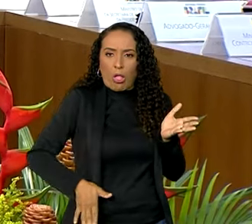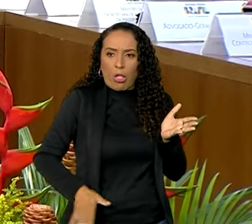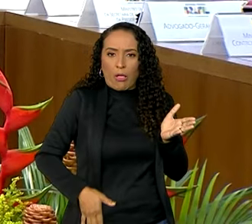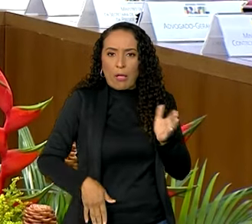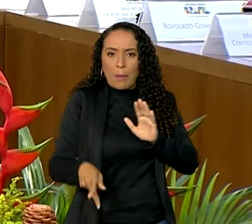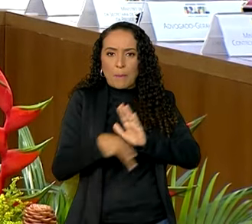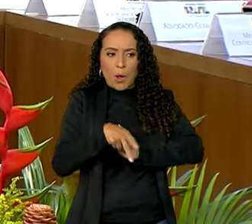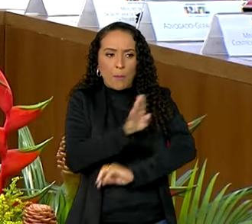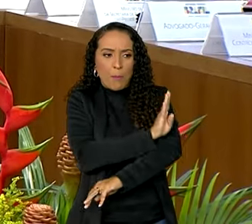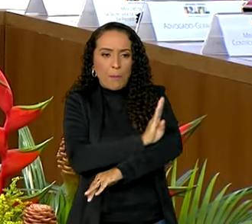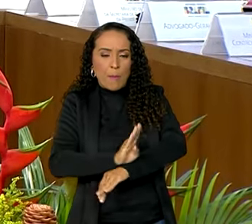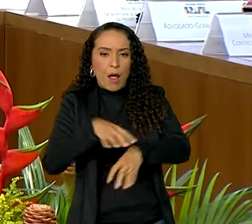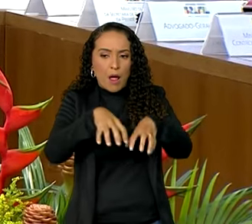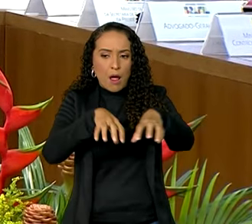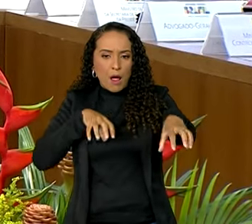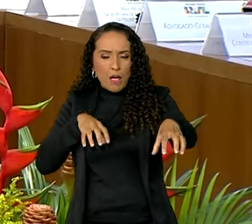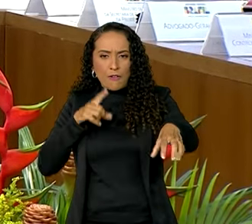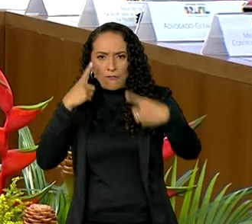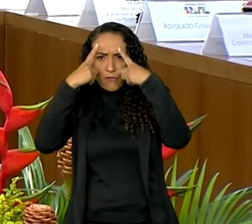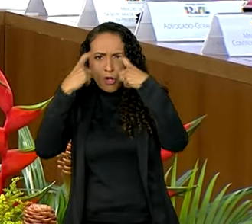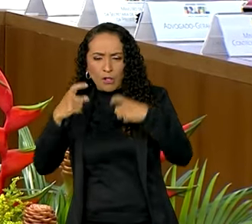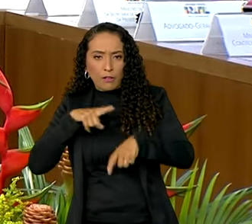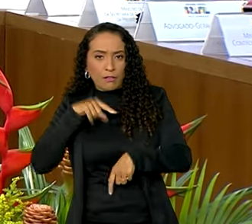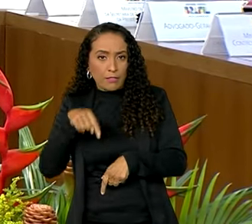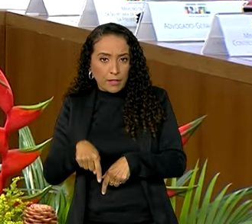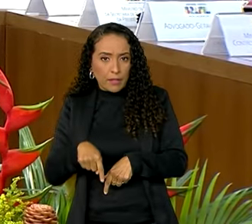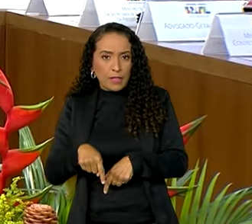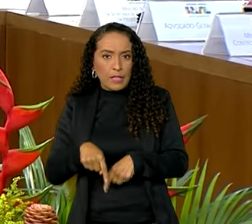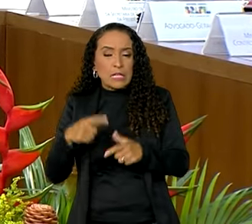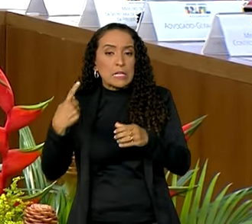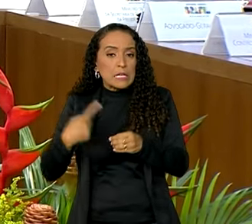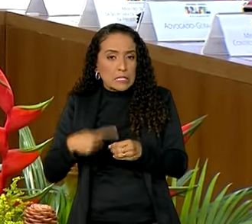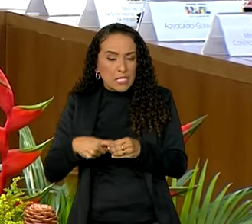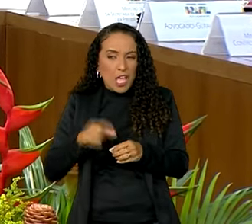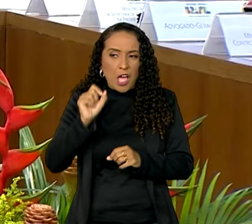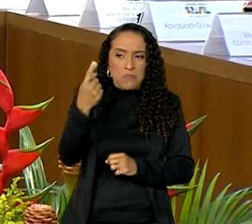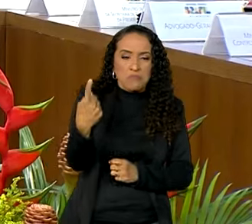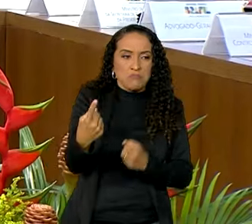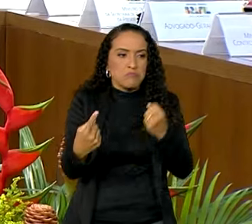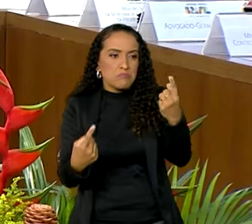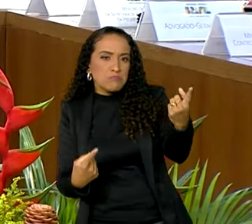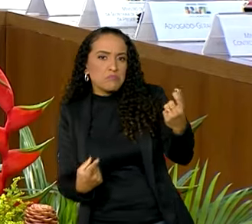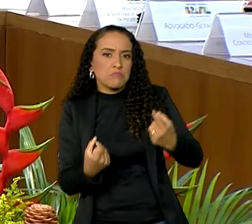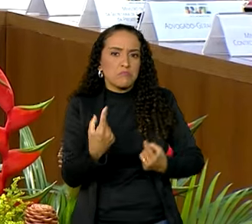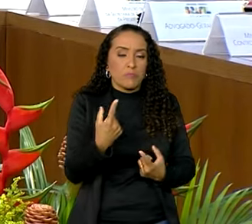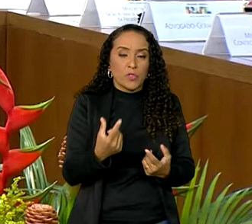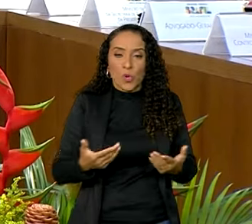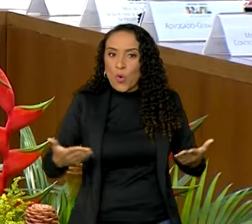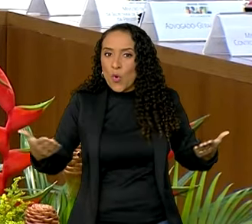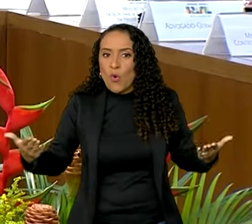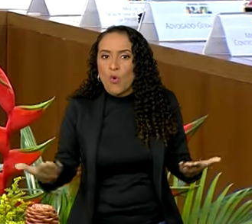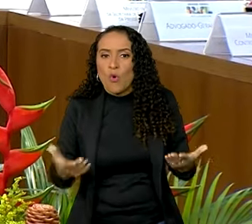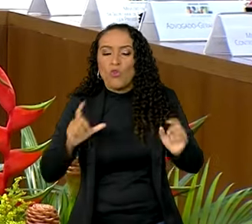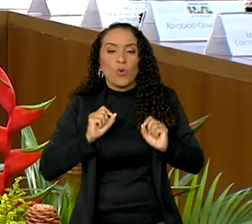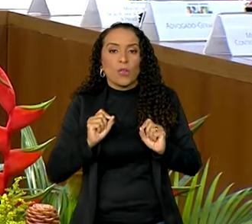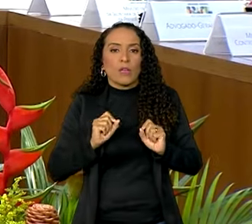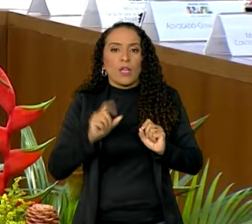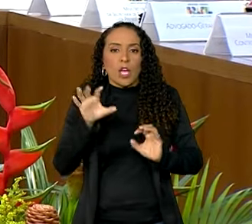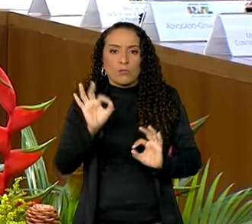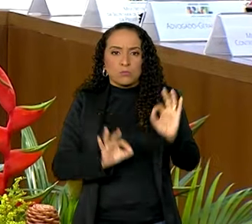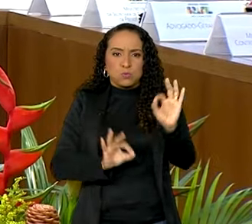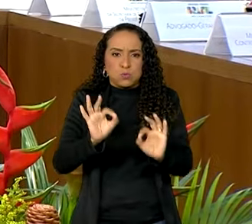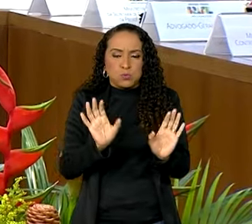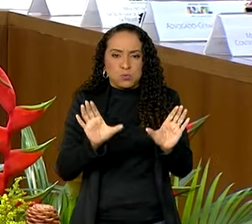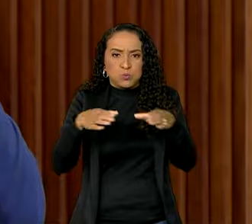bandido isolado, violento que existia em uma cidade ou outra, em um estado ou outro, hoje nós estamos falando de uma